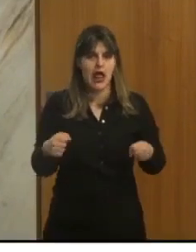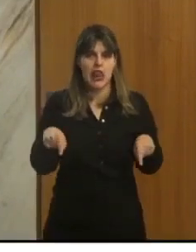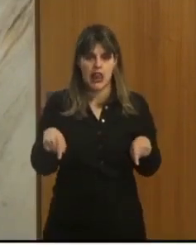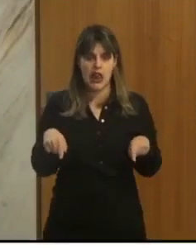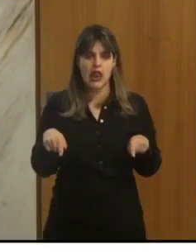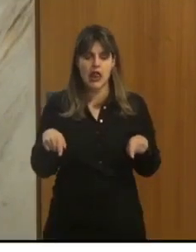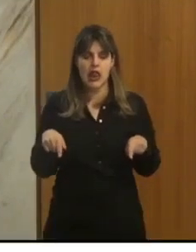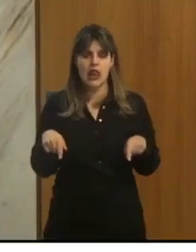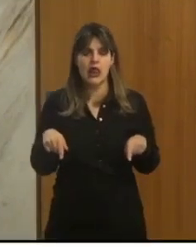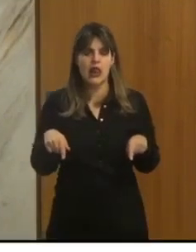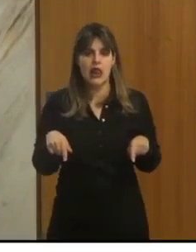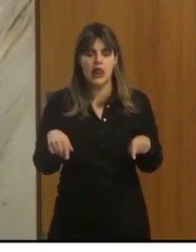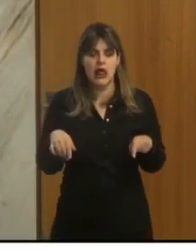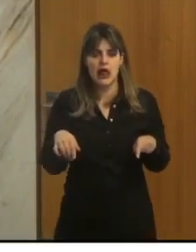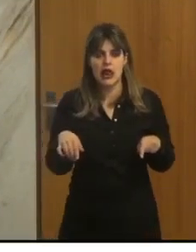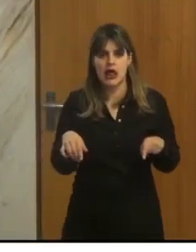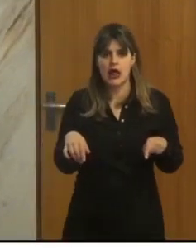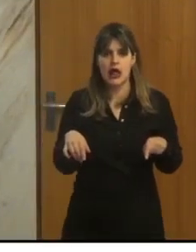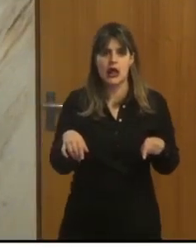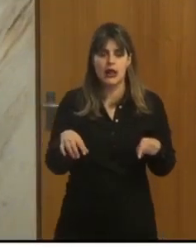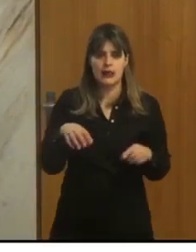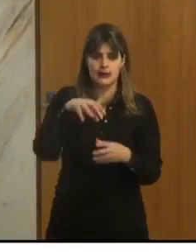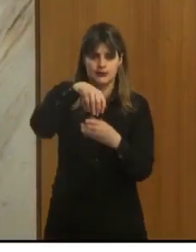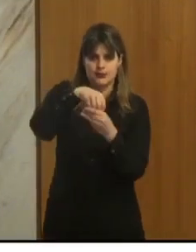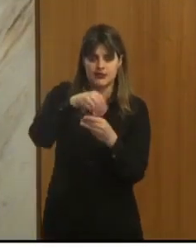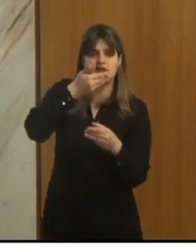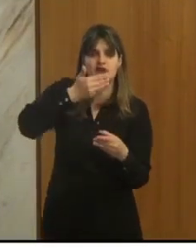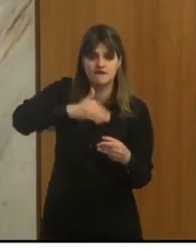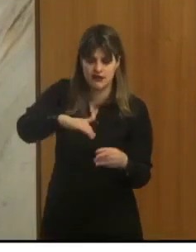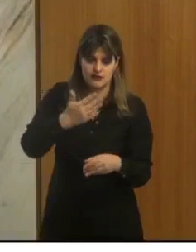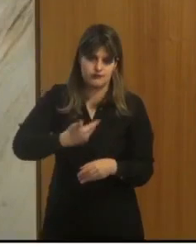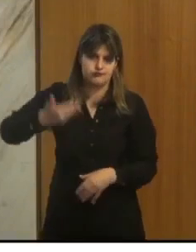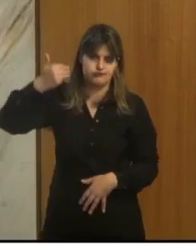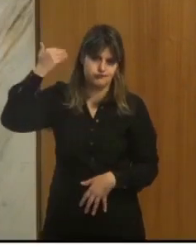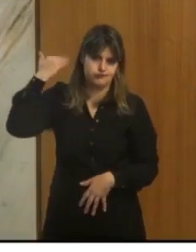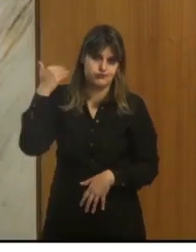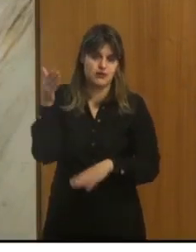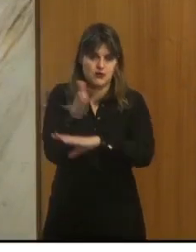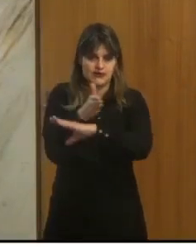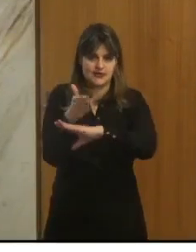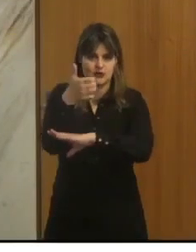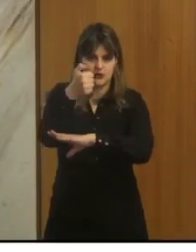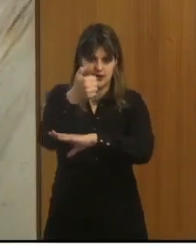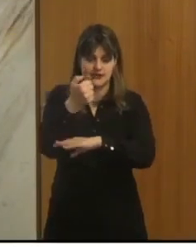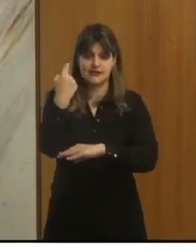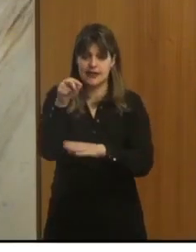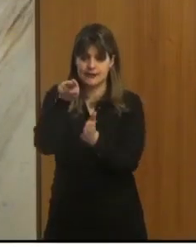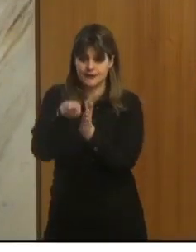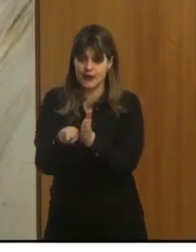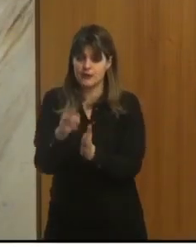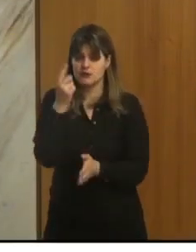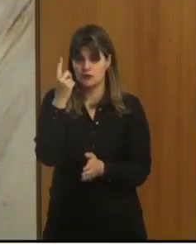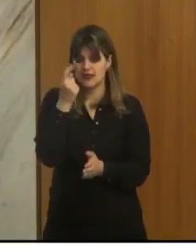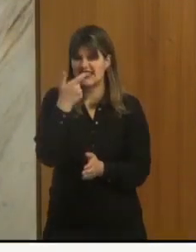e dentro da vila medieval, já no século XV. Tem uma lápide, tem